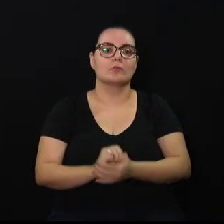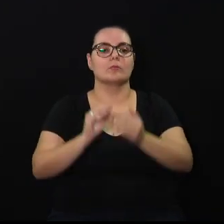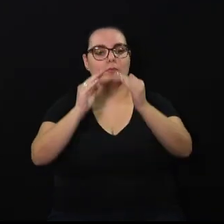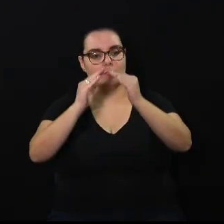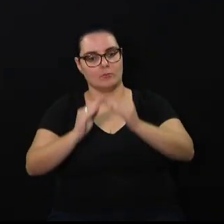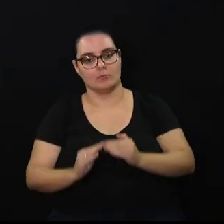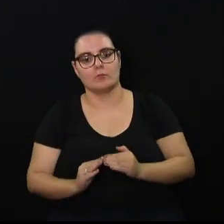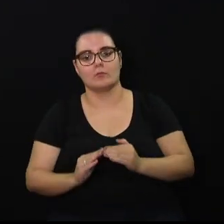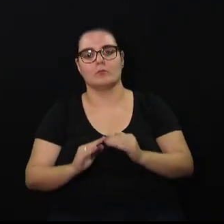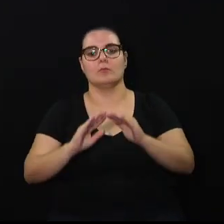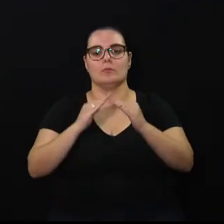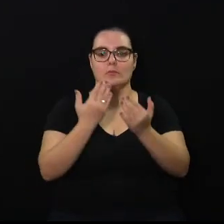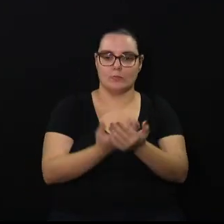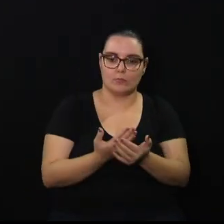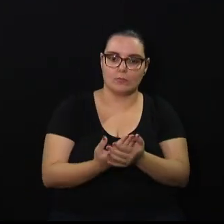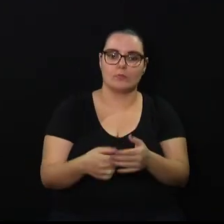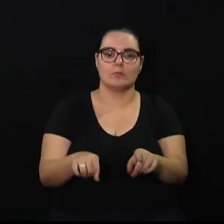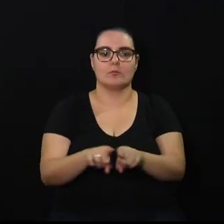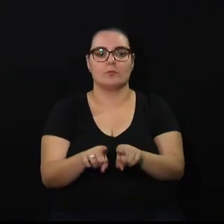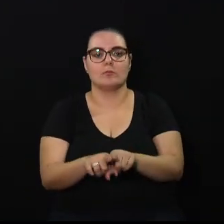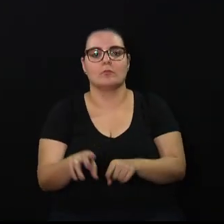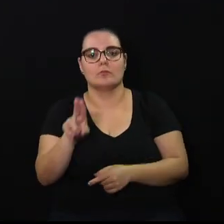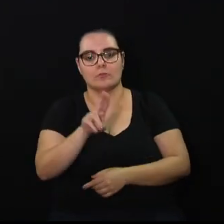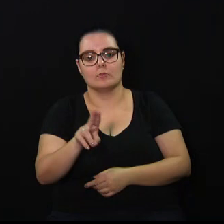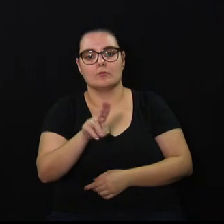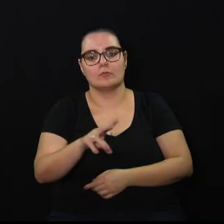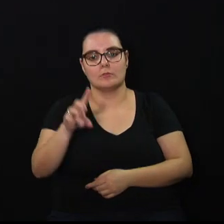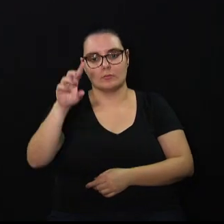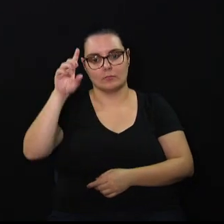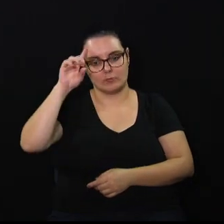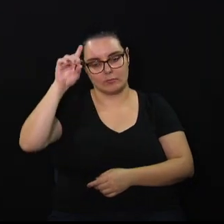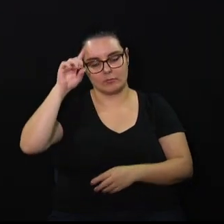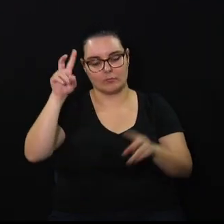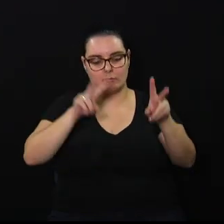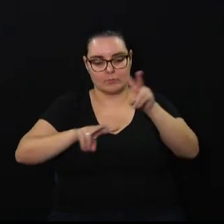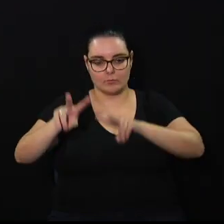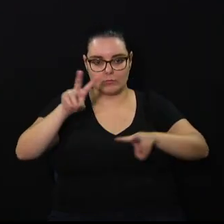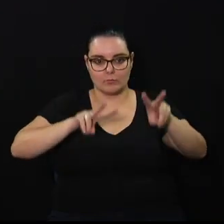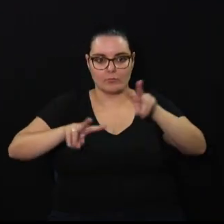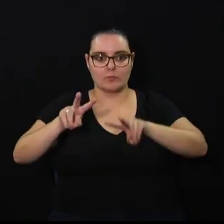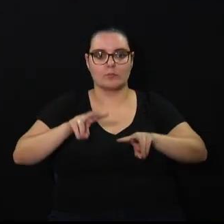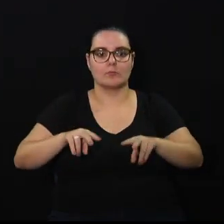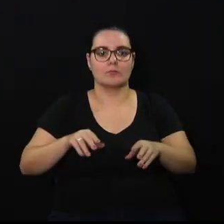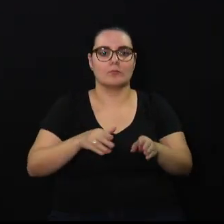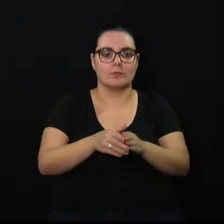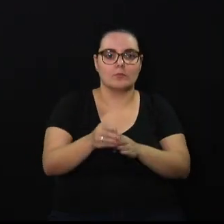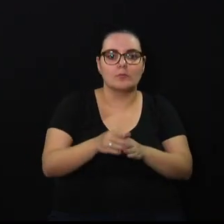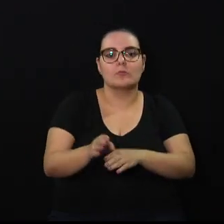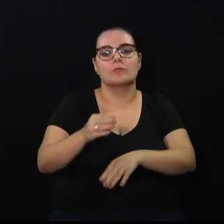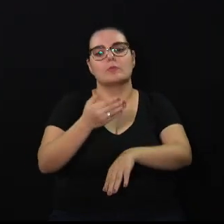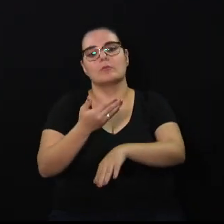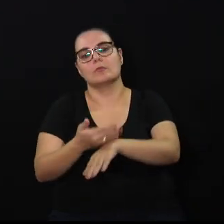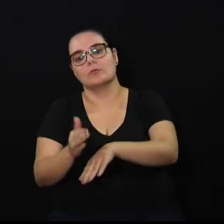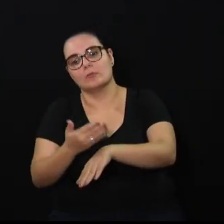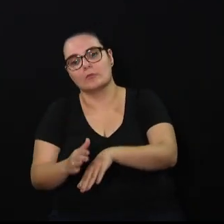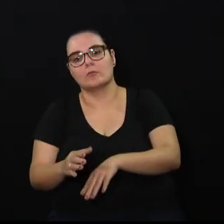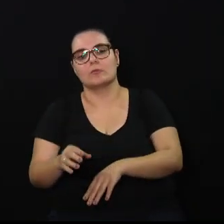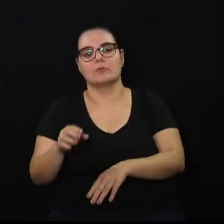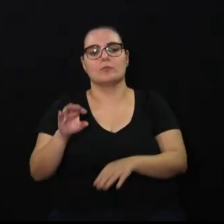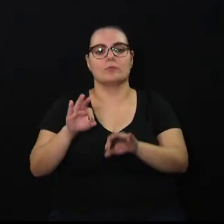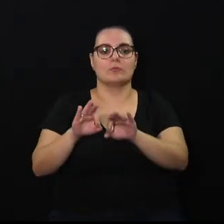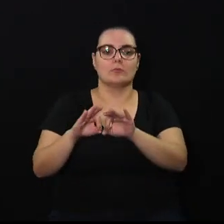quanto também na escola é o uso da rotina visual treinamento e orientações de paz henrique se